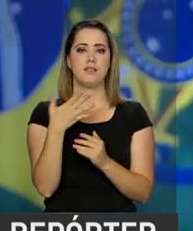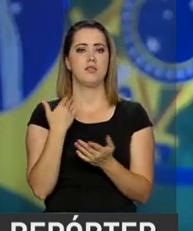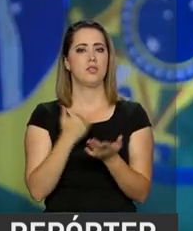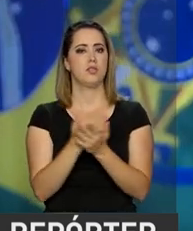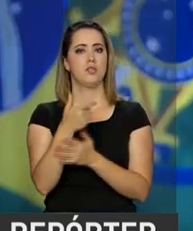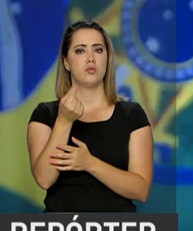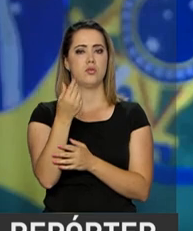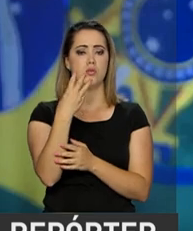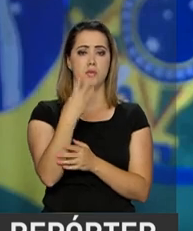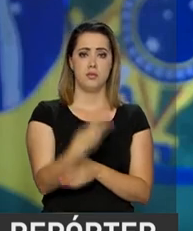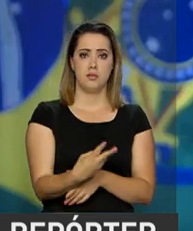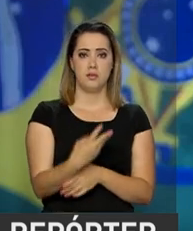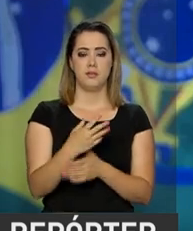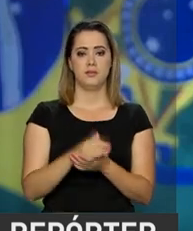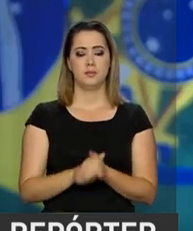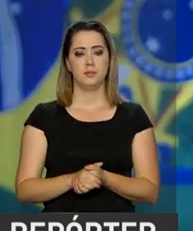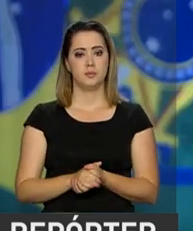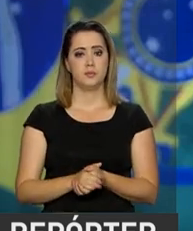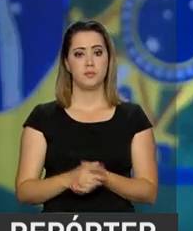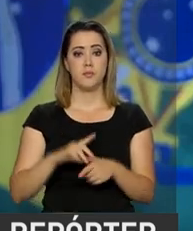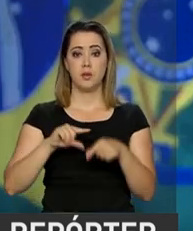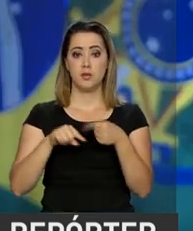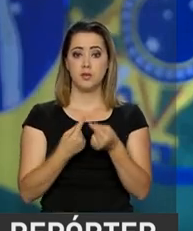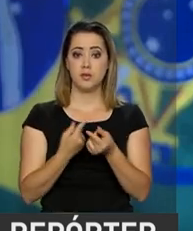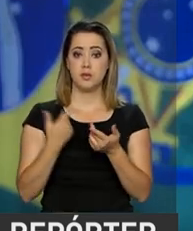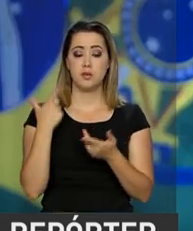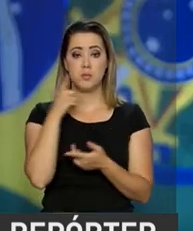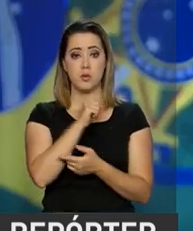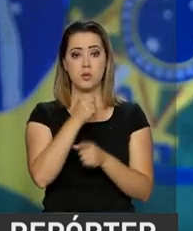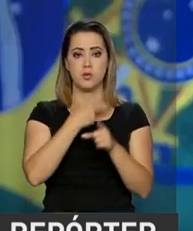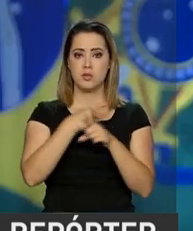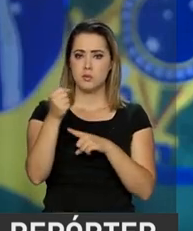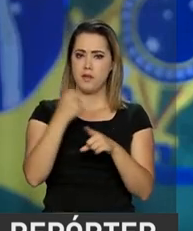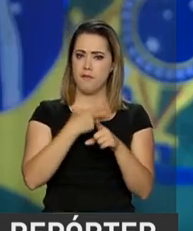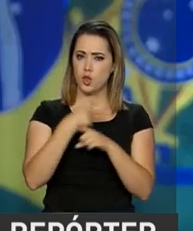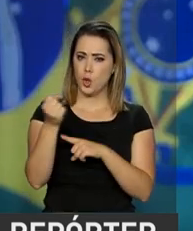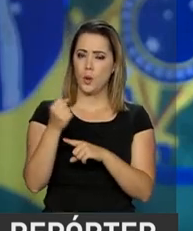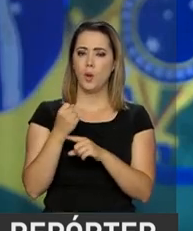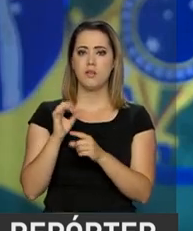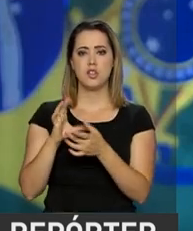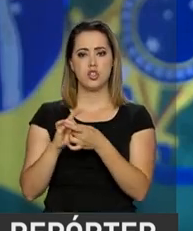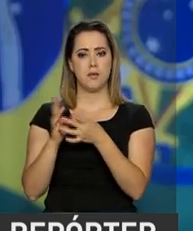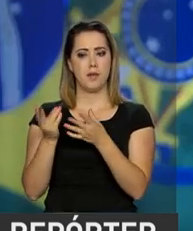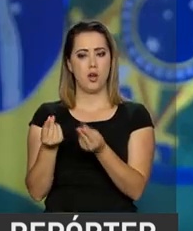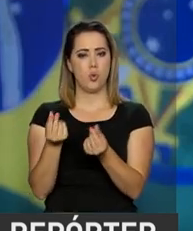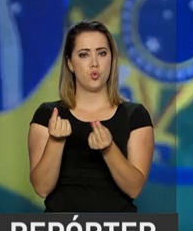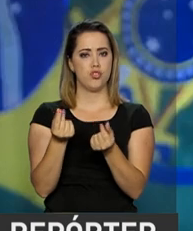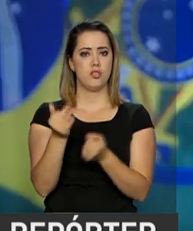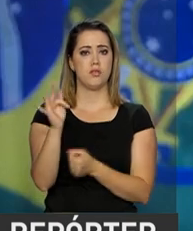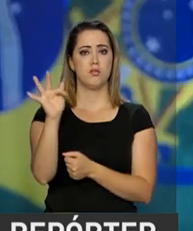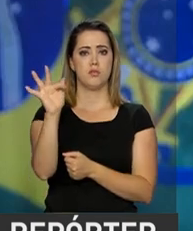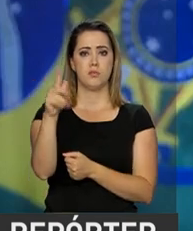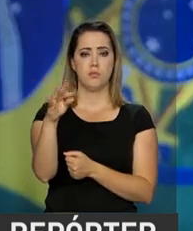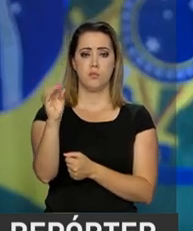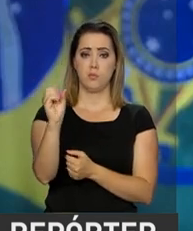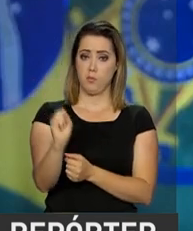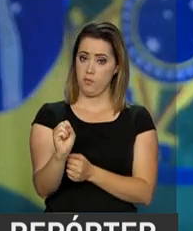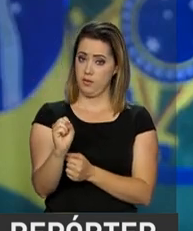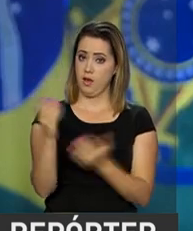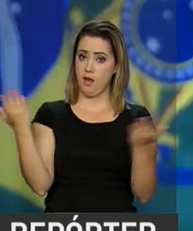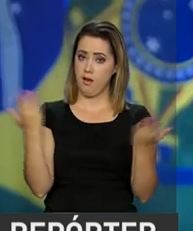desde 2013 depois do Sucesso da liberação das contas inativas do Fundo de Garantia